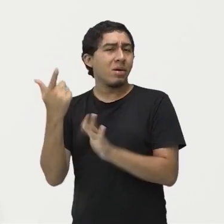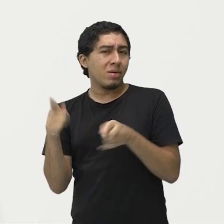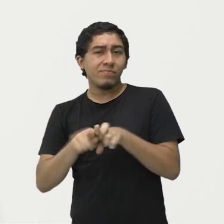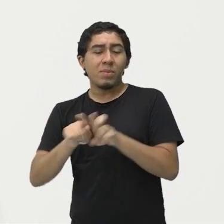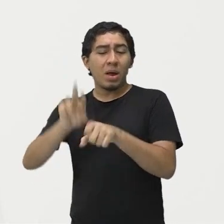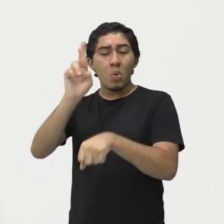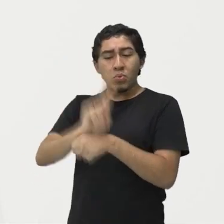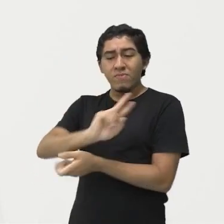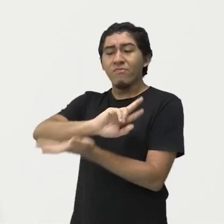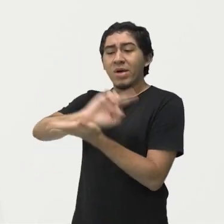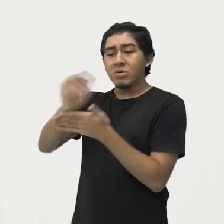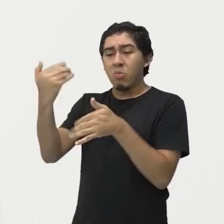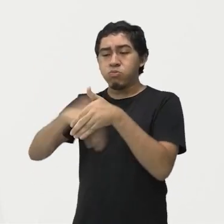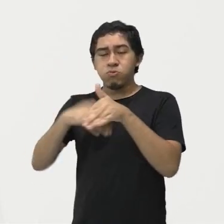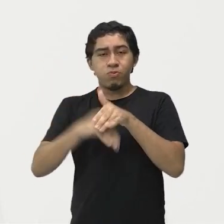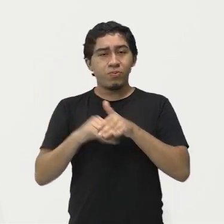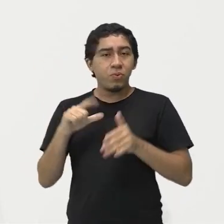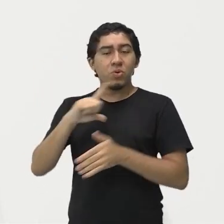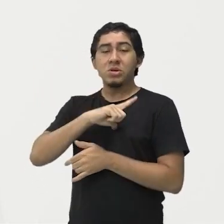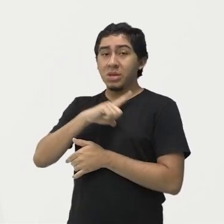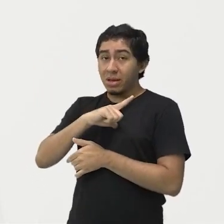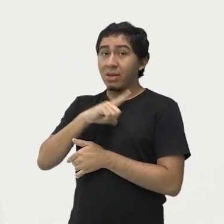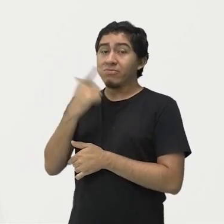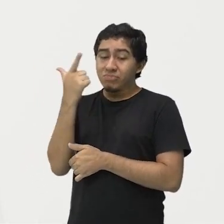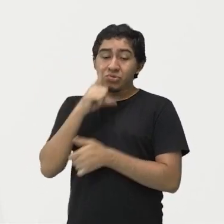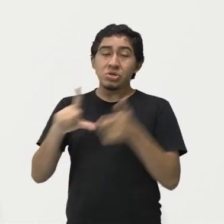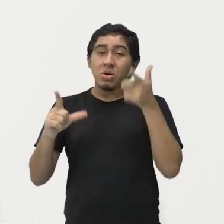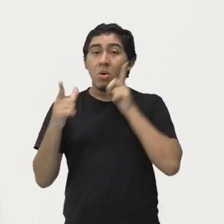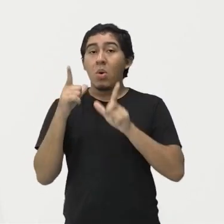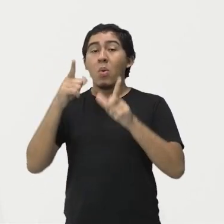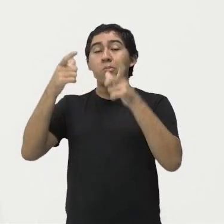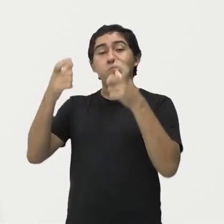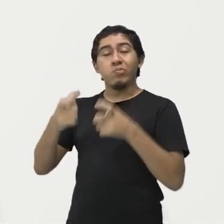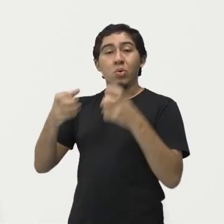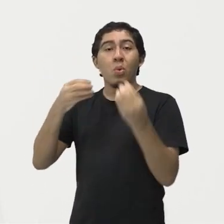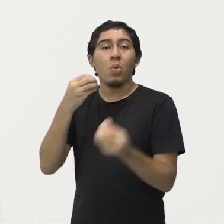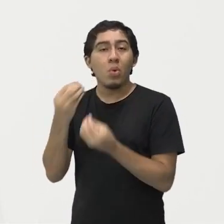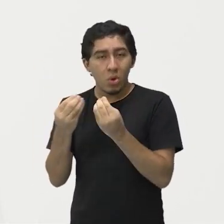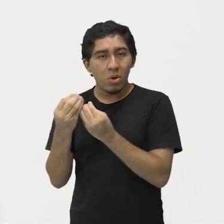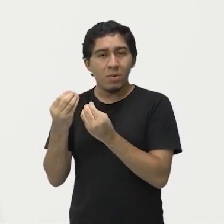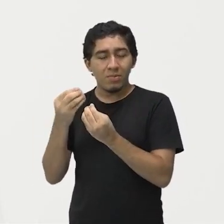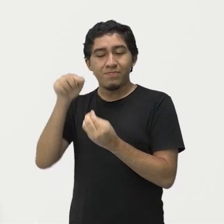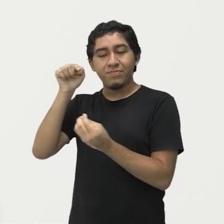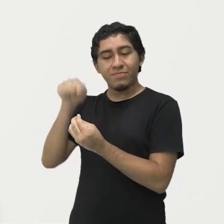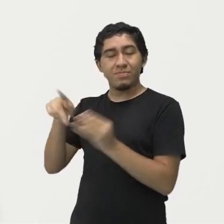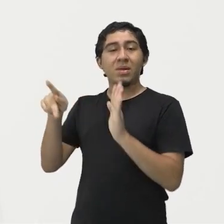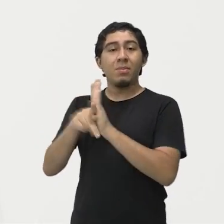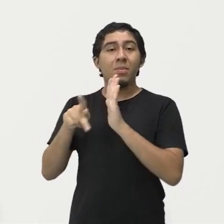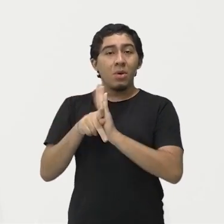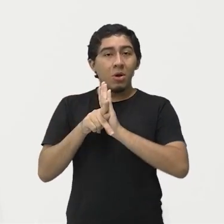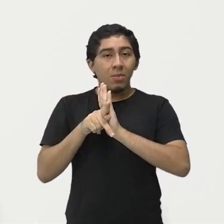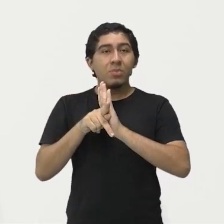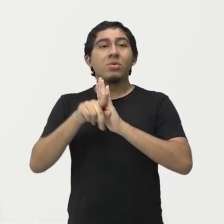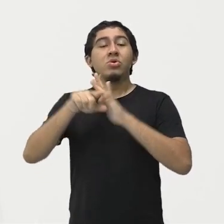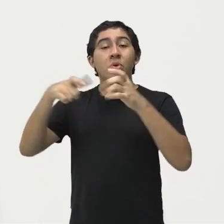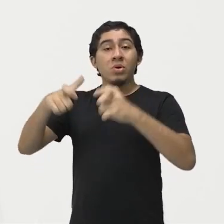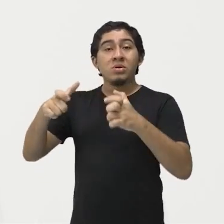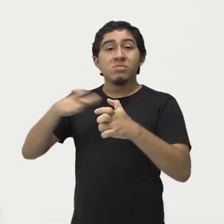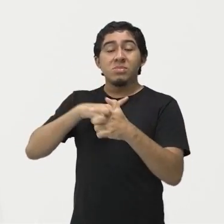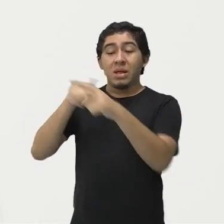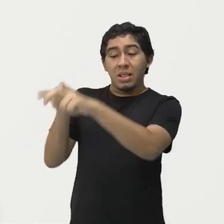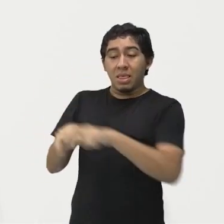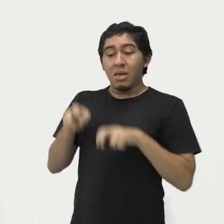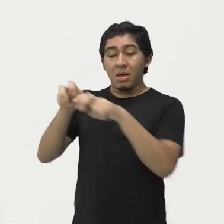que havia conquistado essas riquezas, e essas riquezas vinham de suas terras e eram os únicos